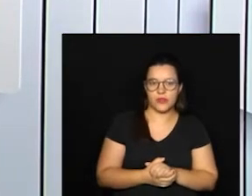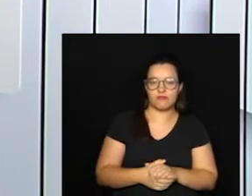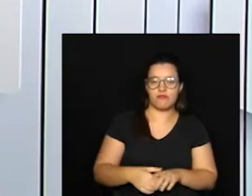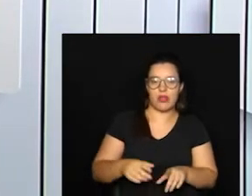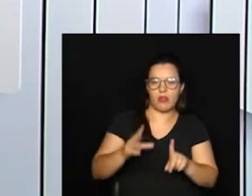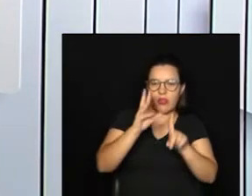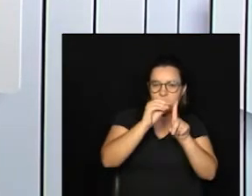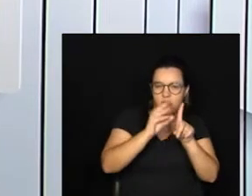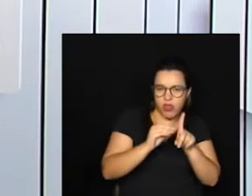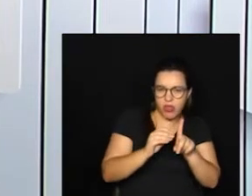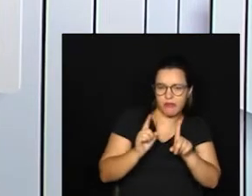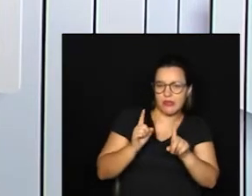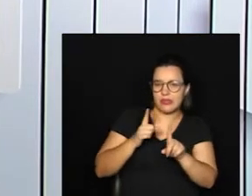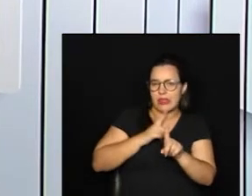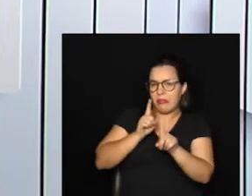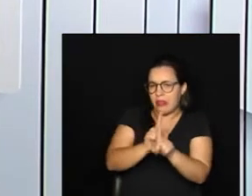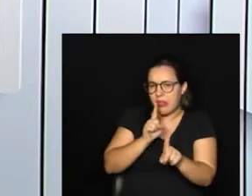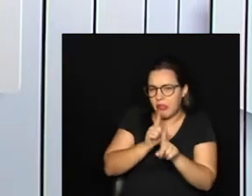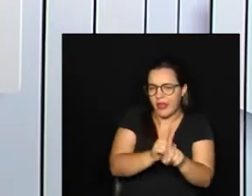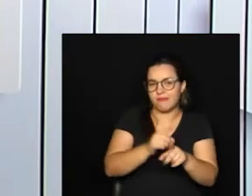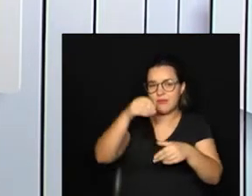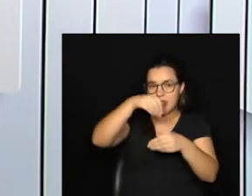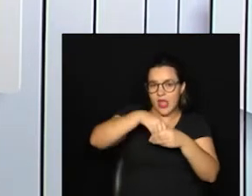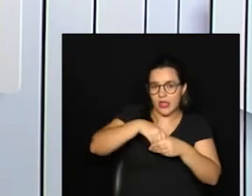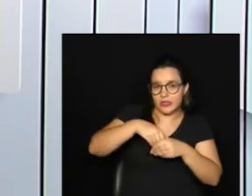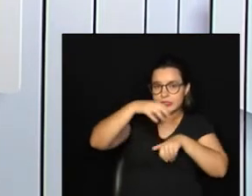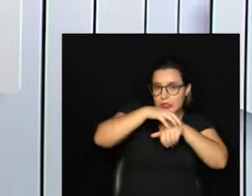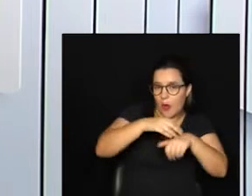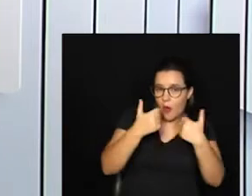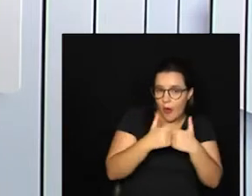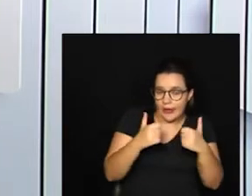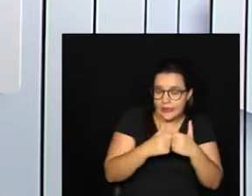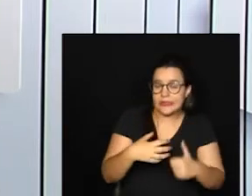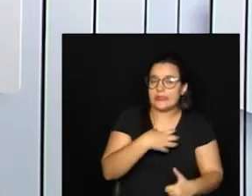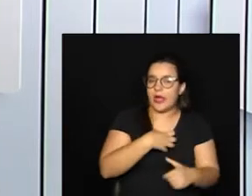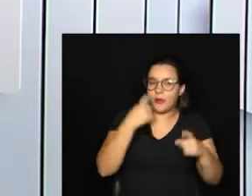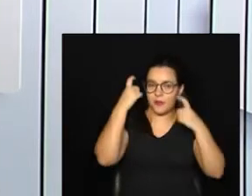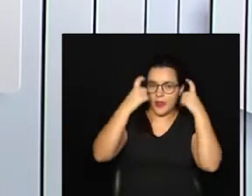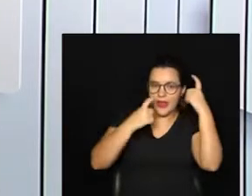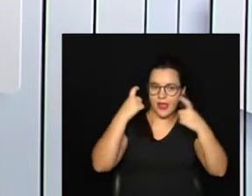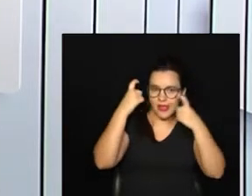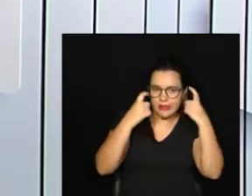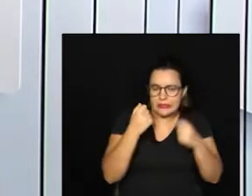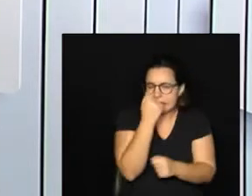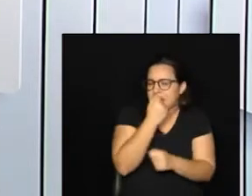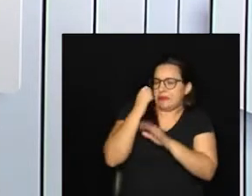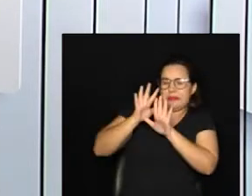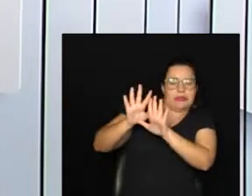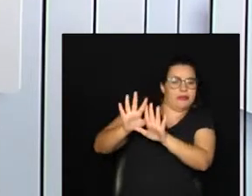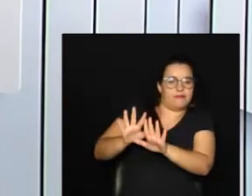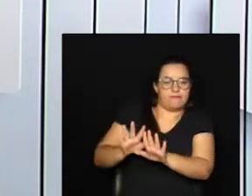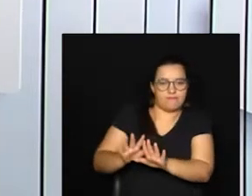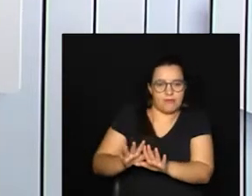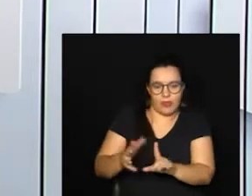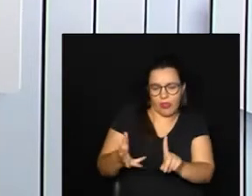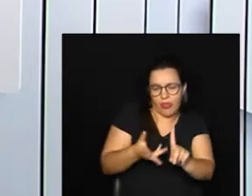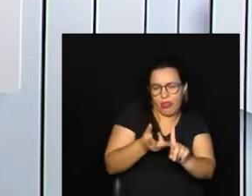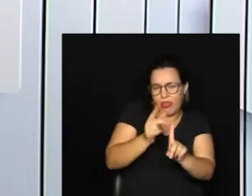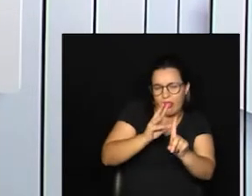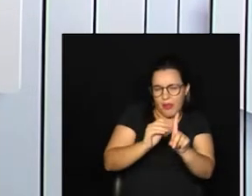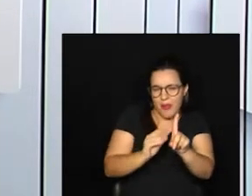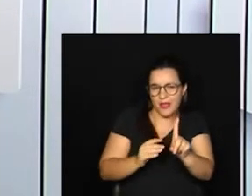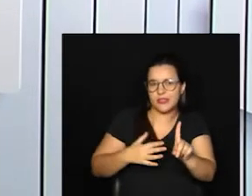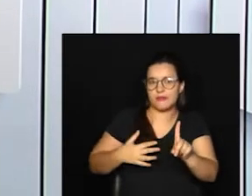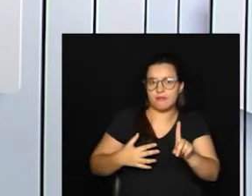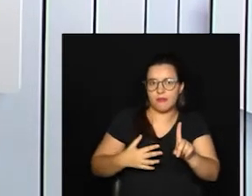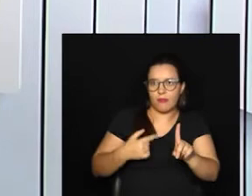meio de transporte coletivo é algo que também nos preocupa bastante. Beijo forçado, passar a mão no corpo